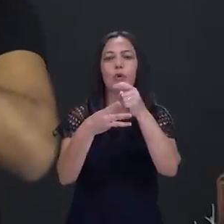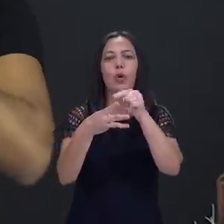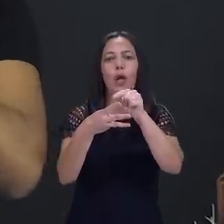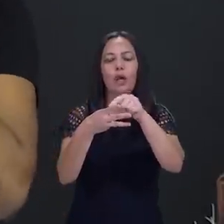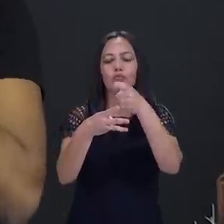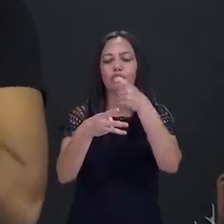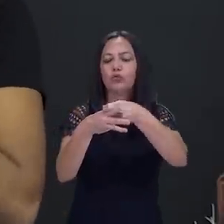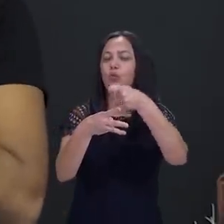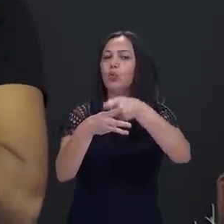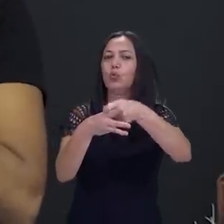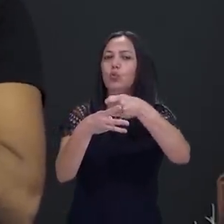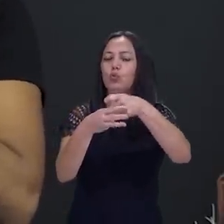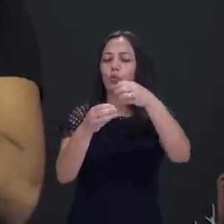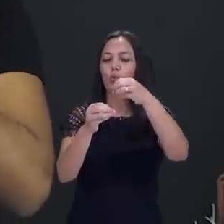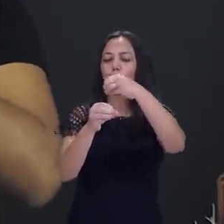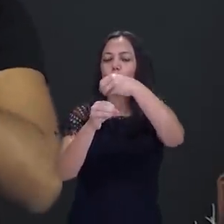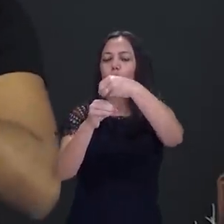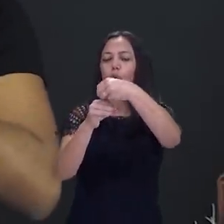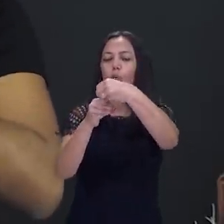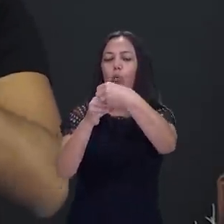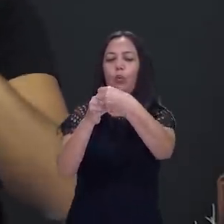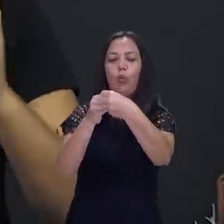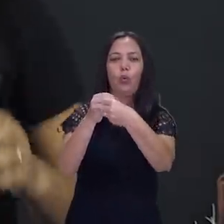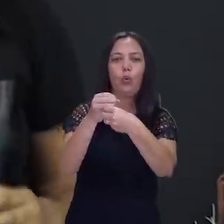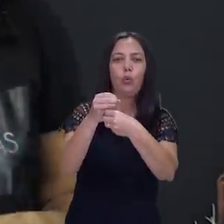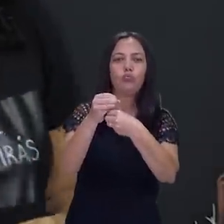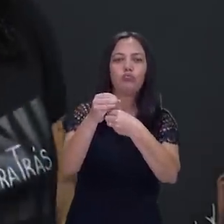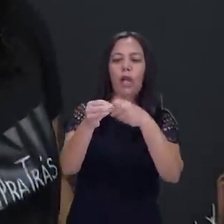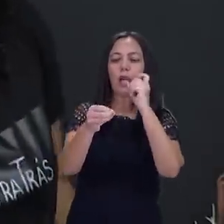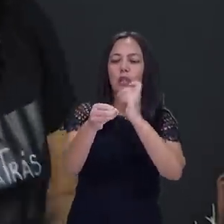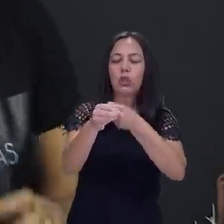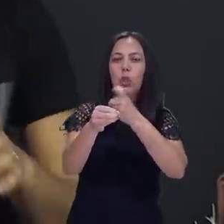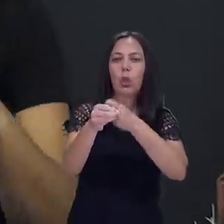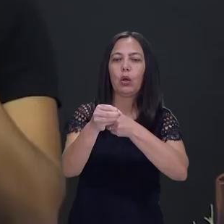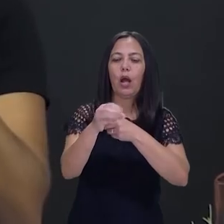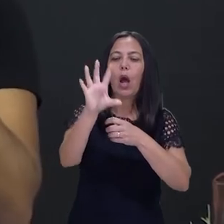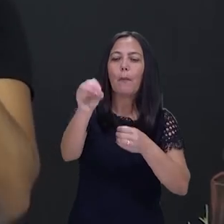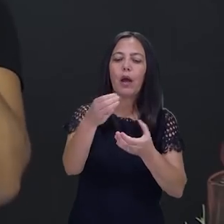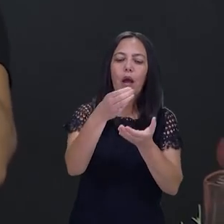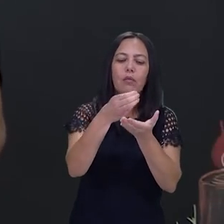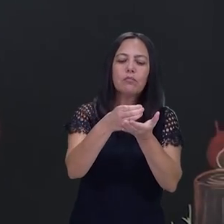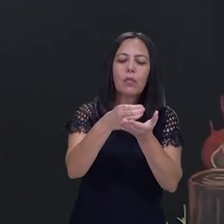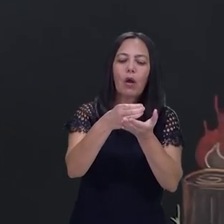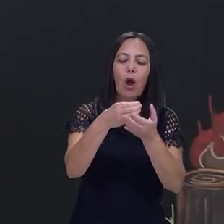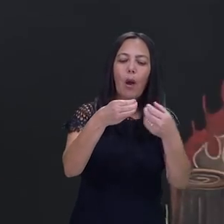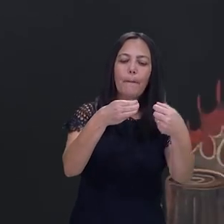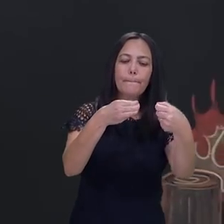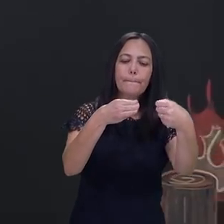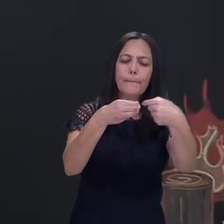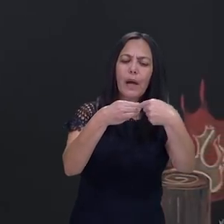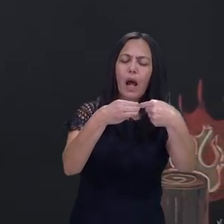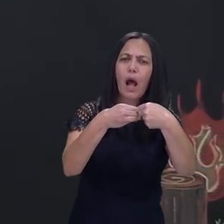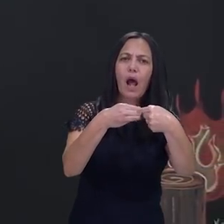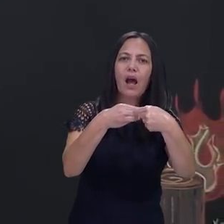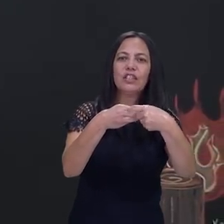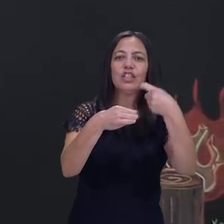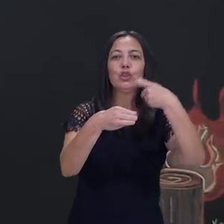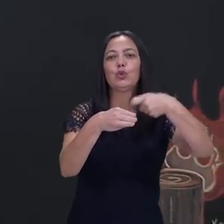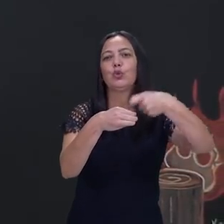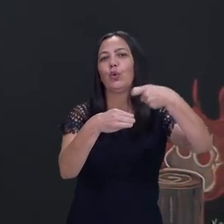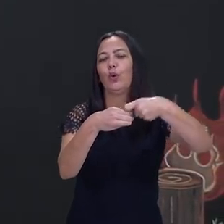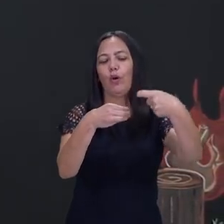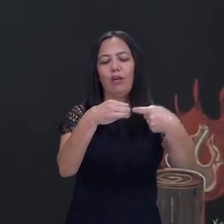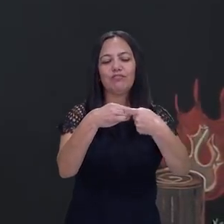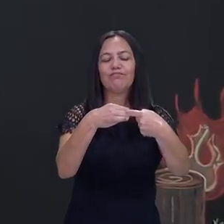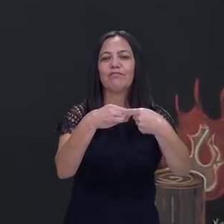muito unidas, pouco móveis. Então não há muita mobilidade. Eu pego aqui meu copo, meu dedo não atravessa esse